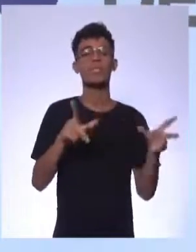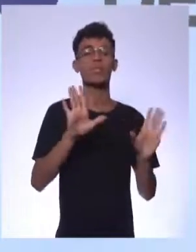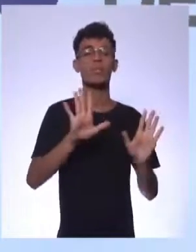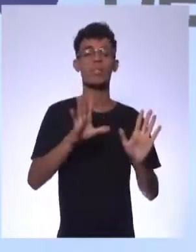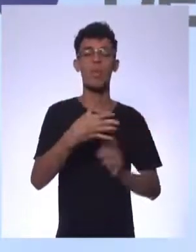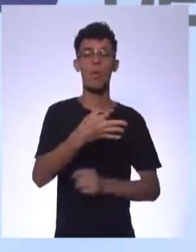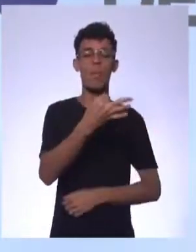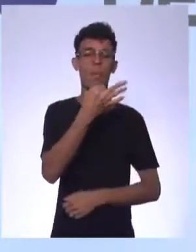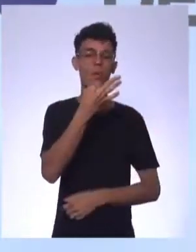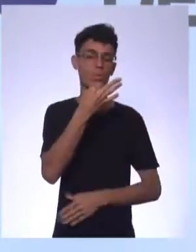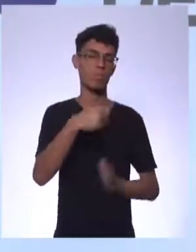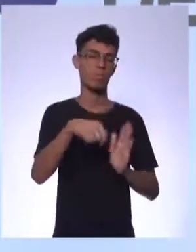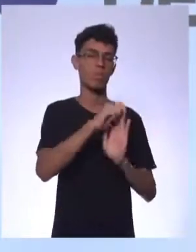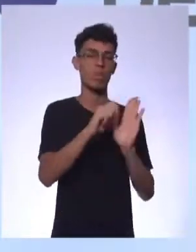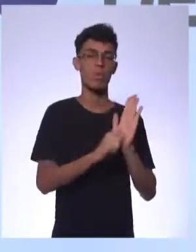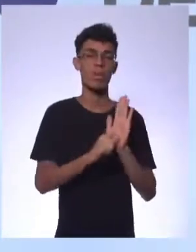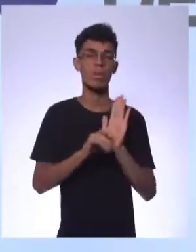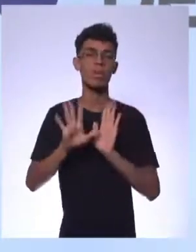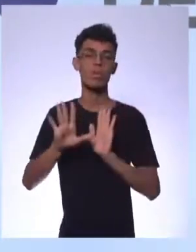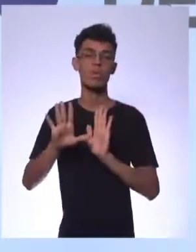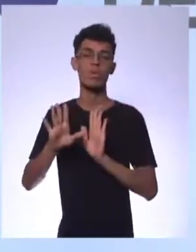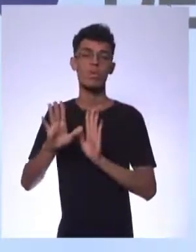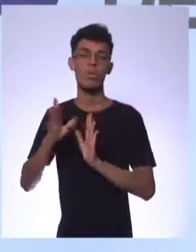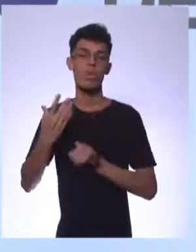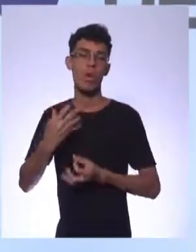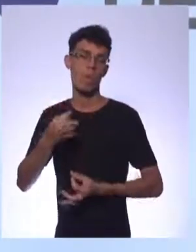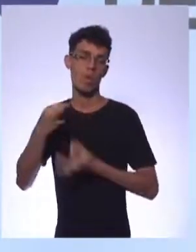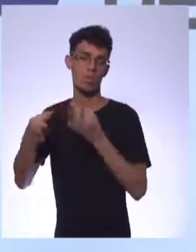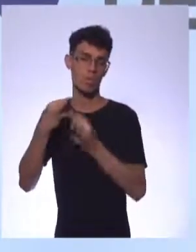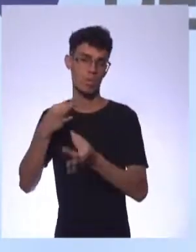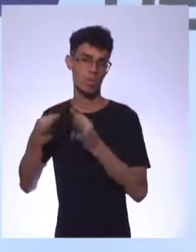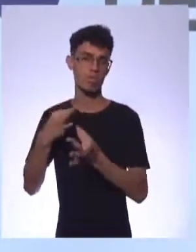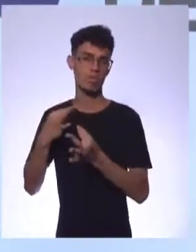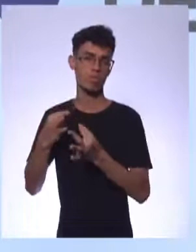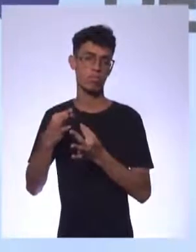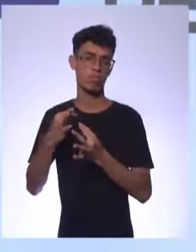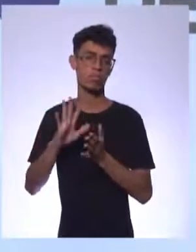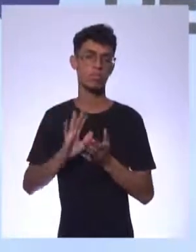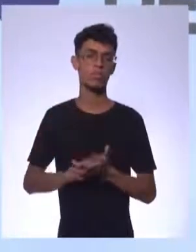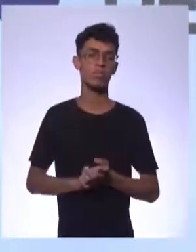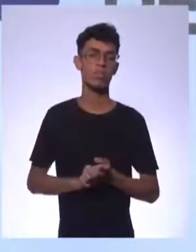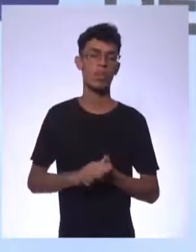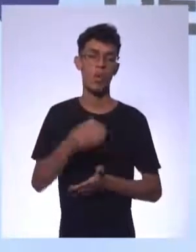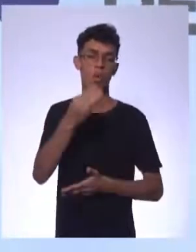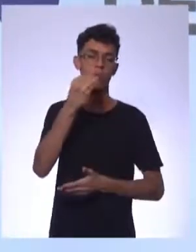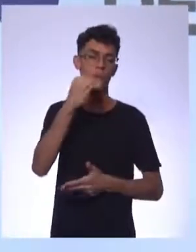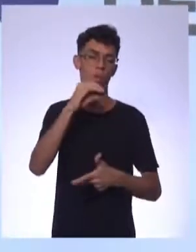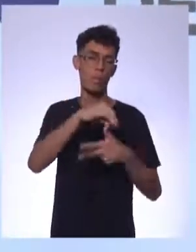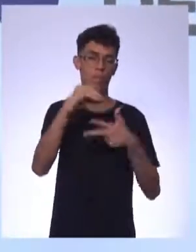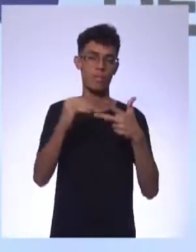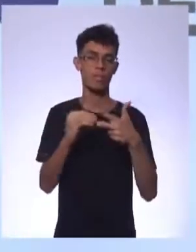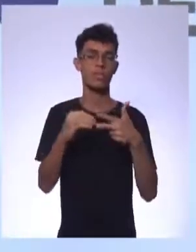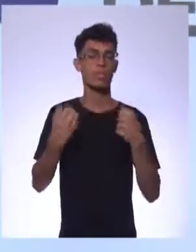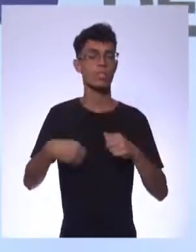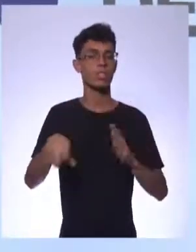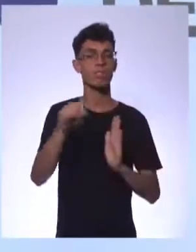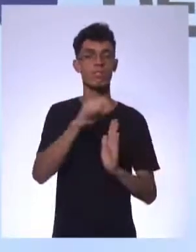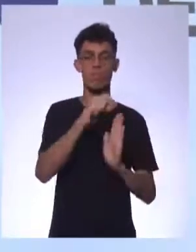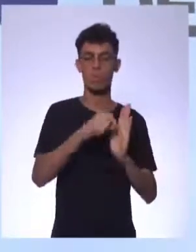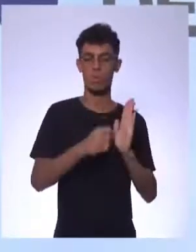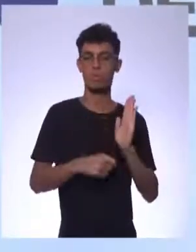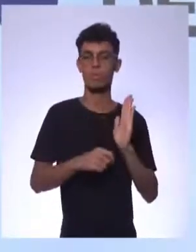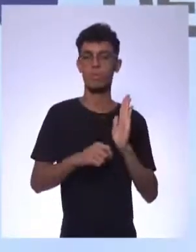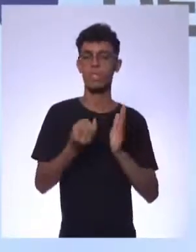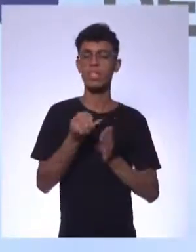um texto dissertativo argumentativo tal qual pedido no Enem. Porém, se você seguir a aula de hoje, você já